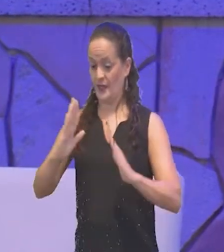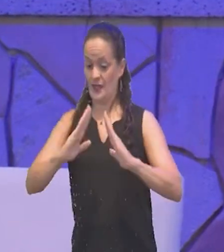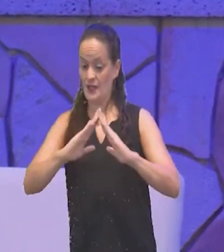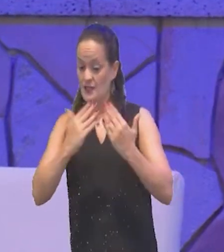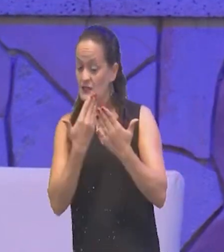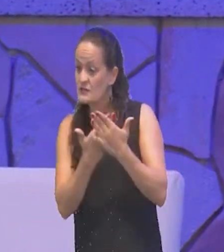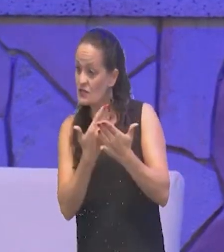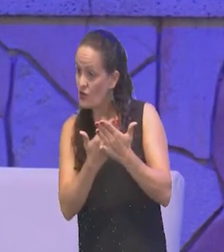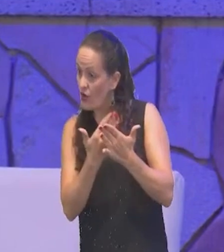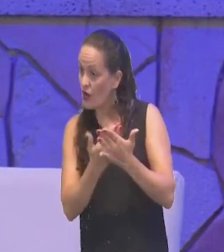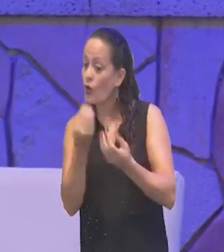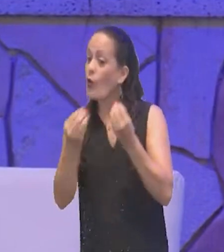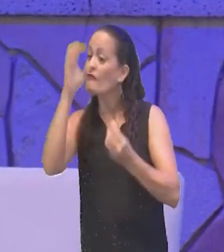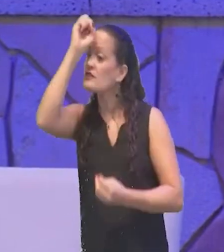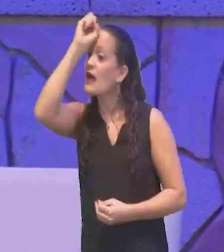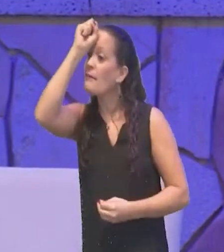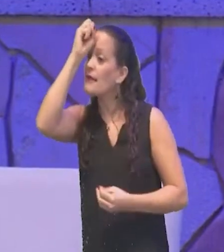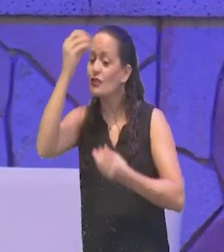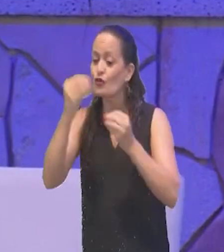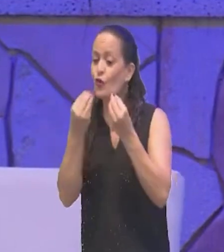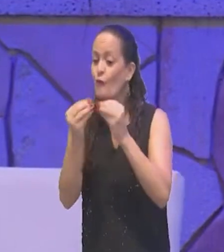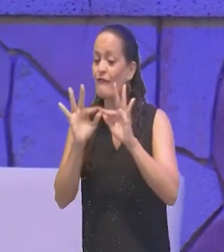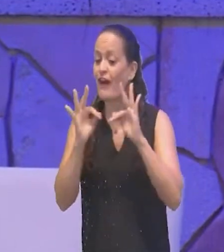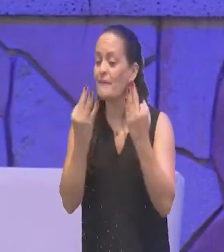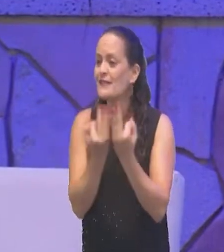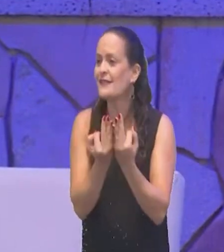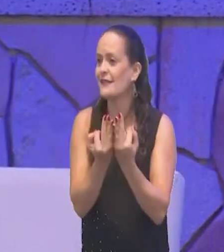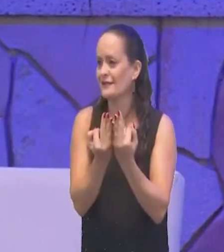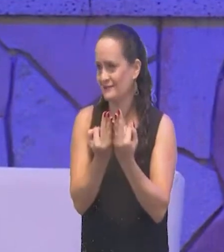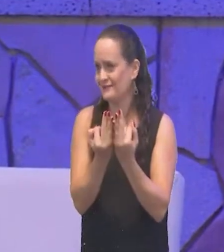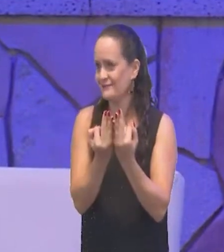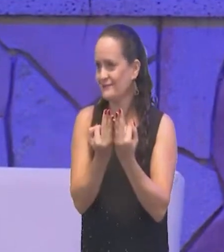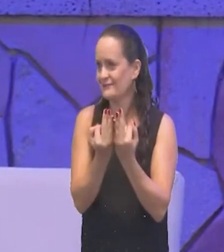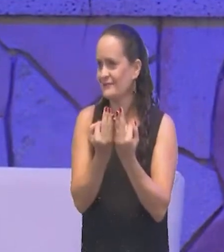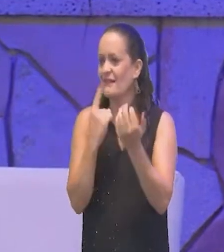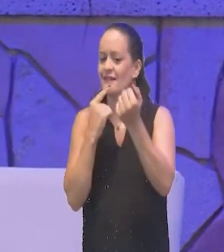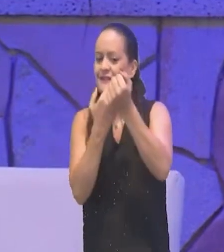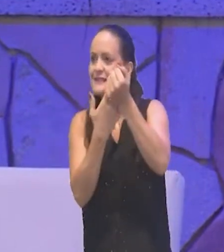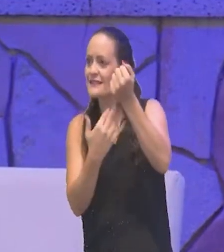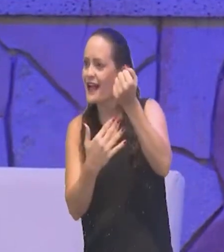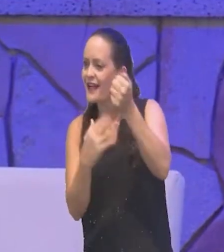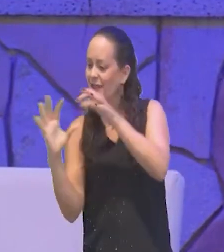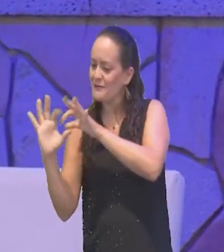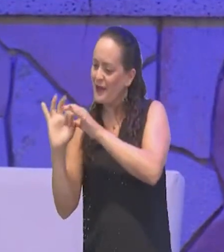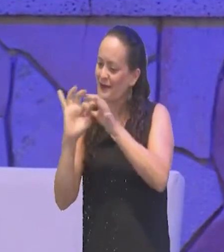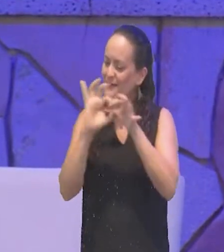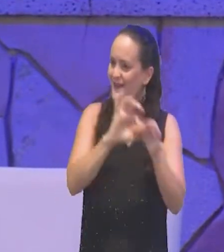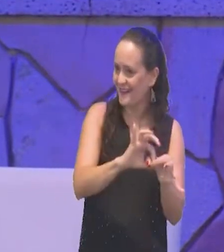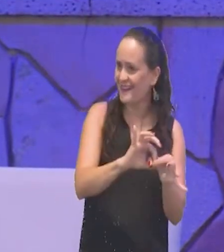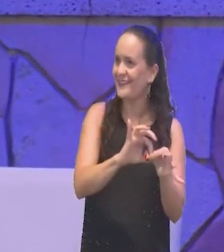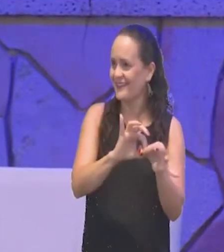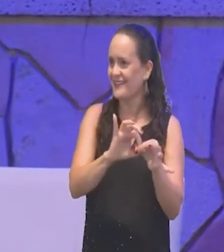sociedade burguesa a formação familiar era ligada pelos laços sanguíneos e a habitação em comum se limitava